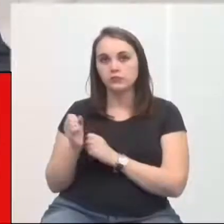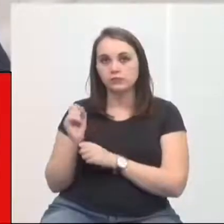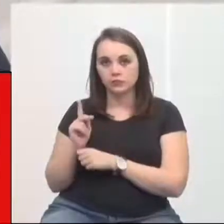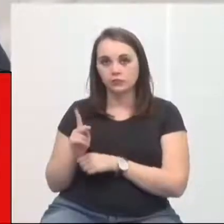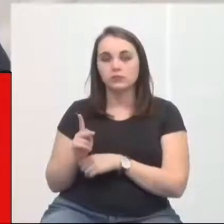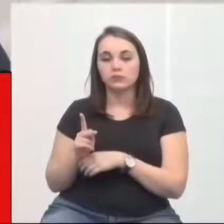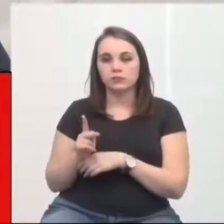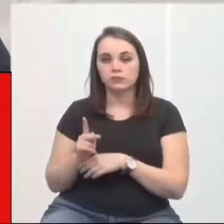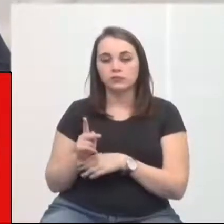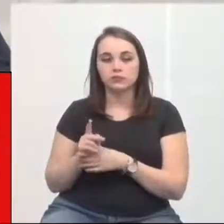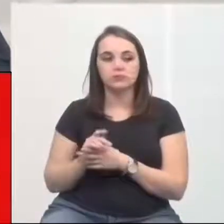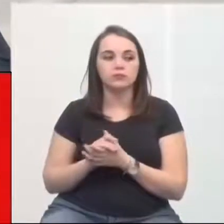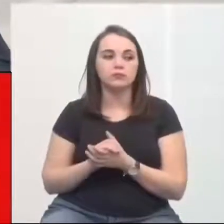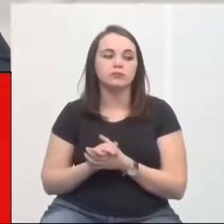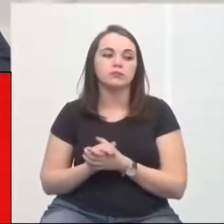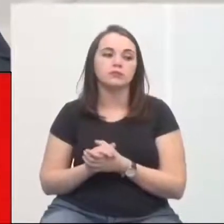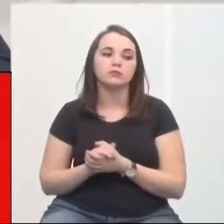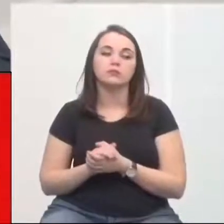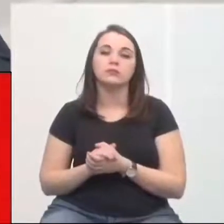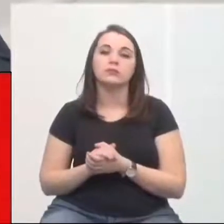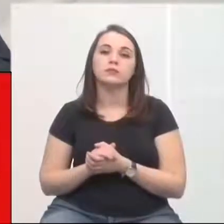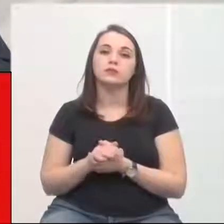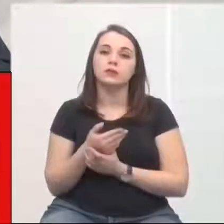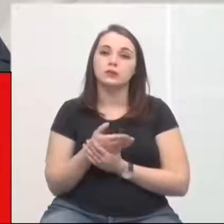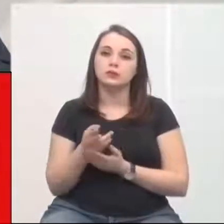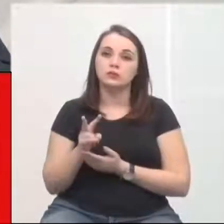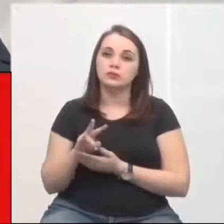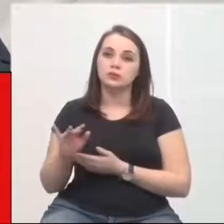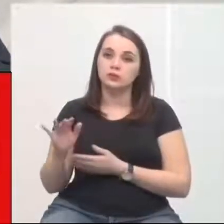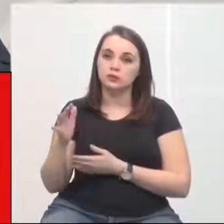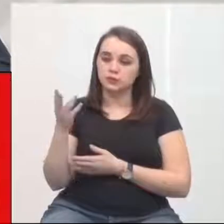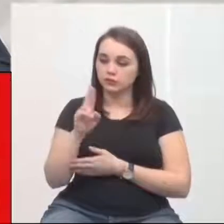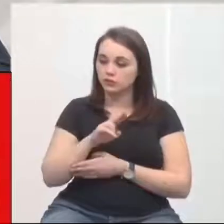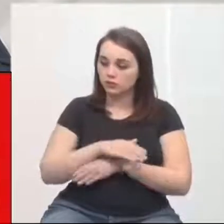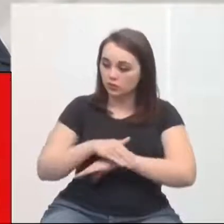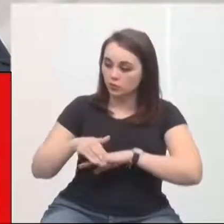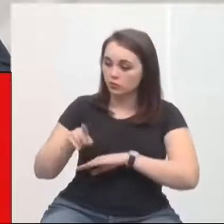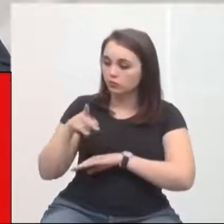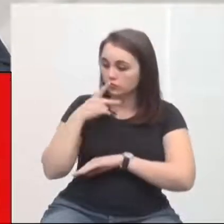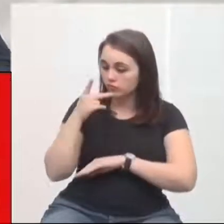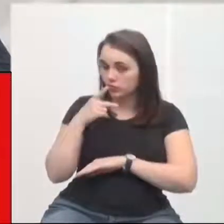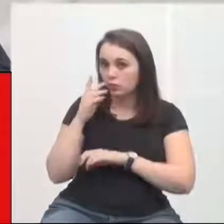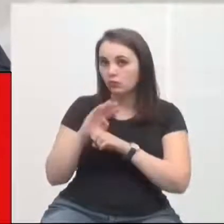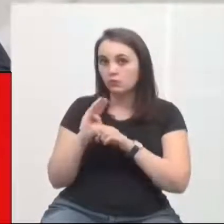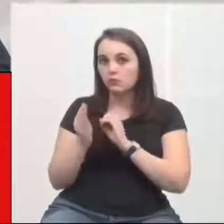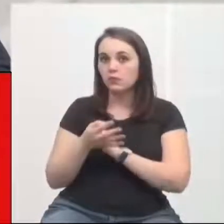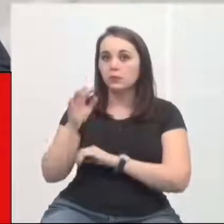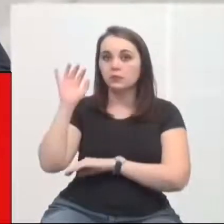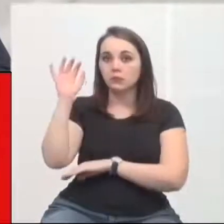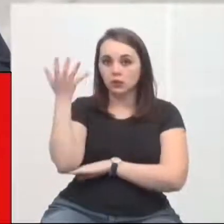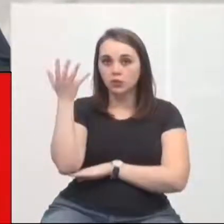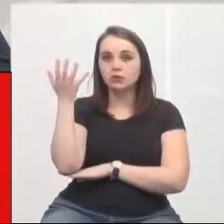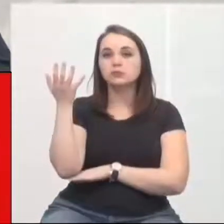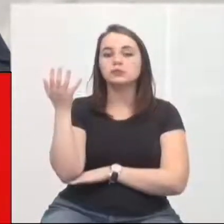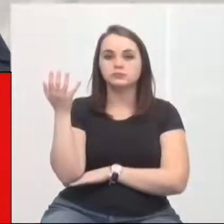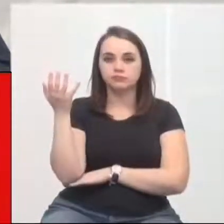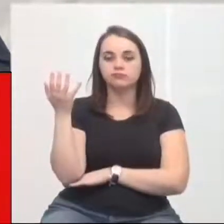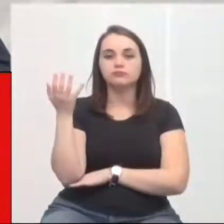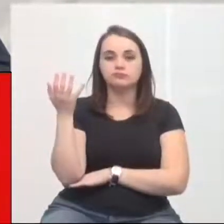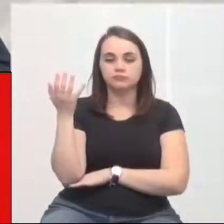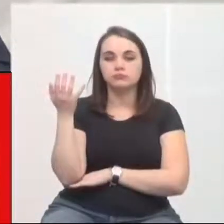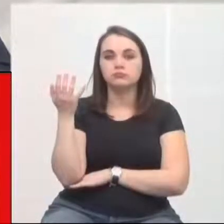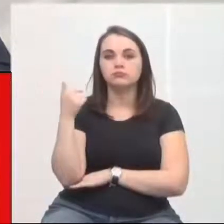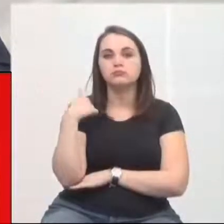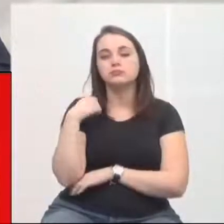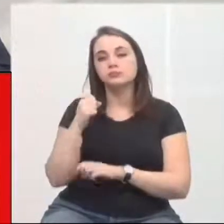provavelmente amanhã acho que a gente conclui, e não será diferente, Toninho, nessas ruas que você falou. Eu até já tinha conversado contigo assim, né?